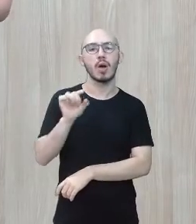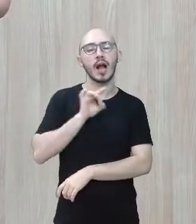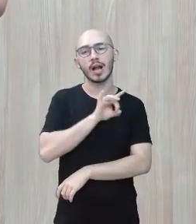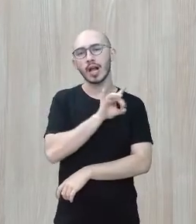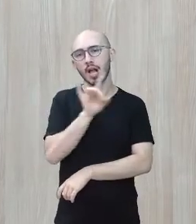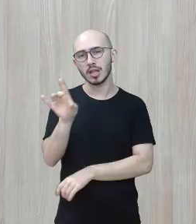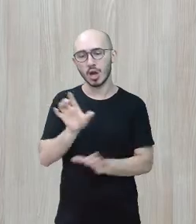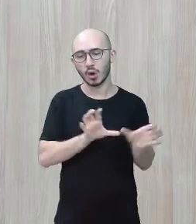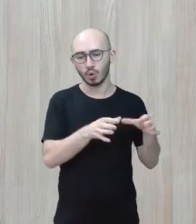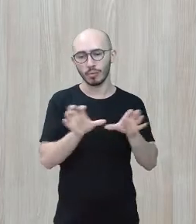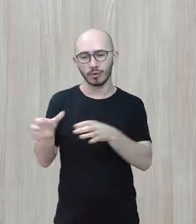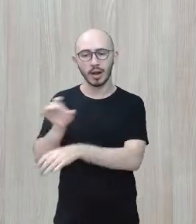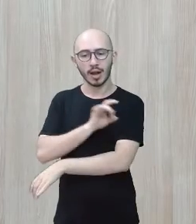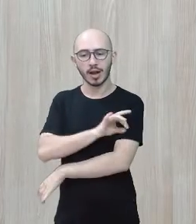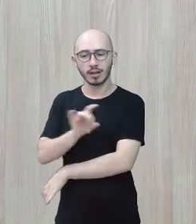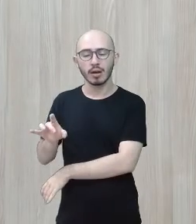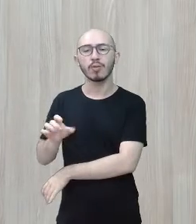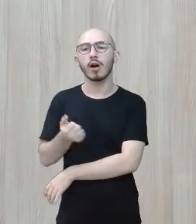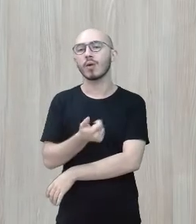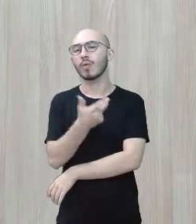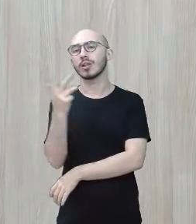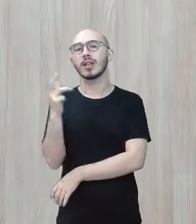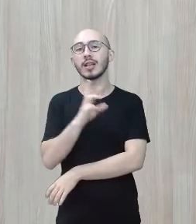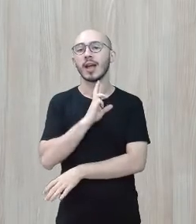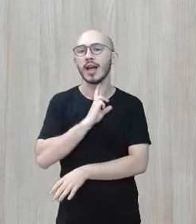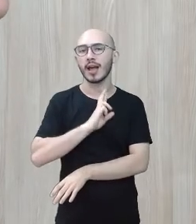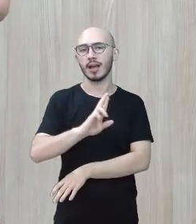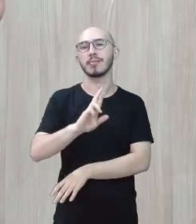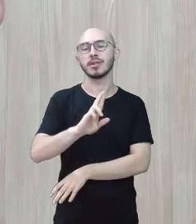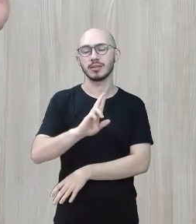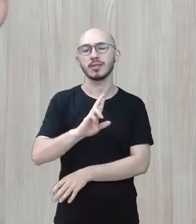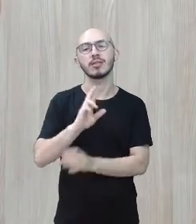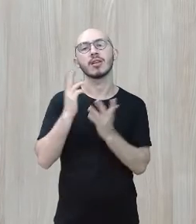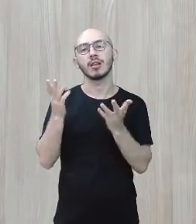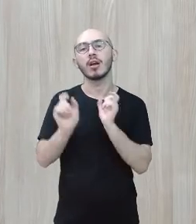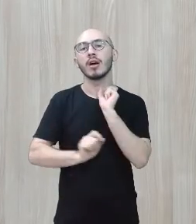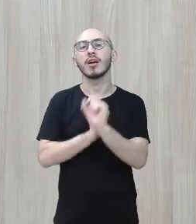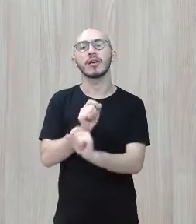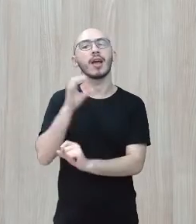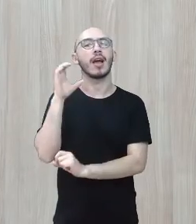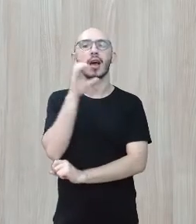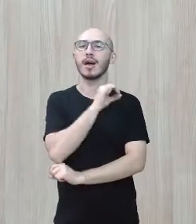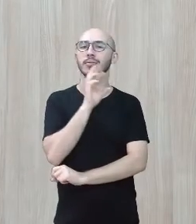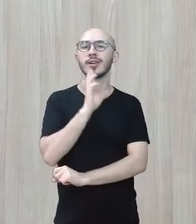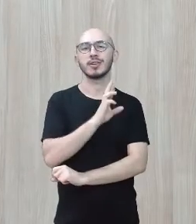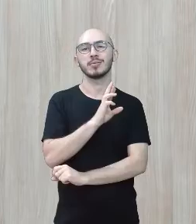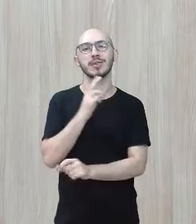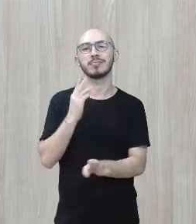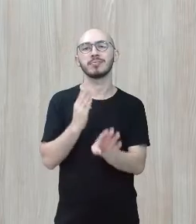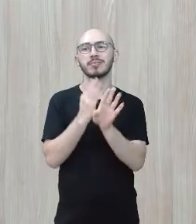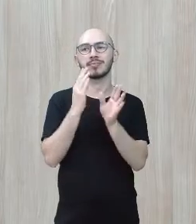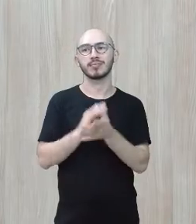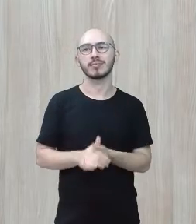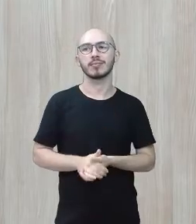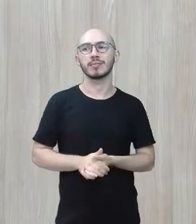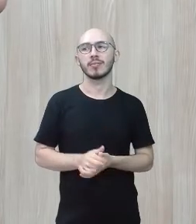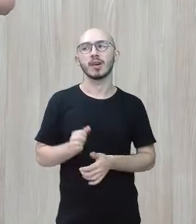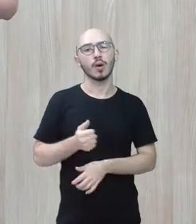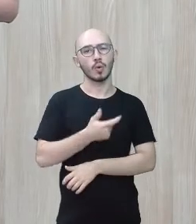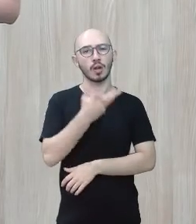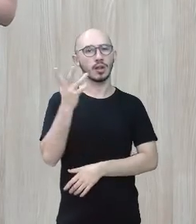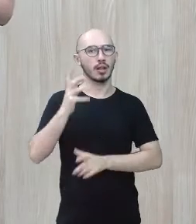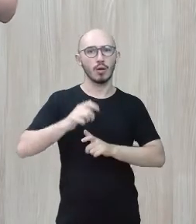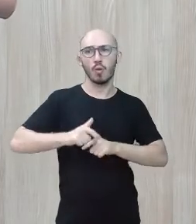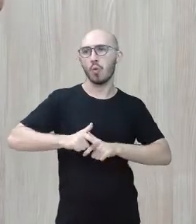dessas turmas, a gente vai ter uma pesquisa que vai funcionar em tese de maneira mais rápida, na verdade. Não que o número de alunos aqui seja muito